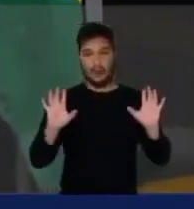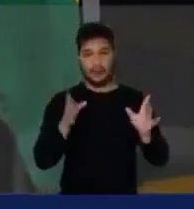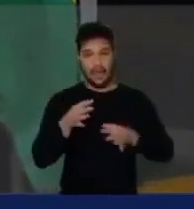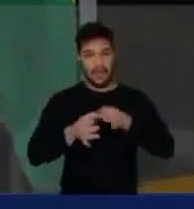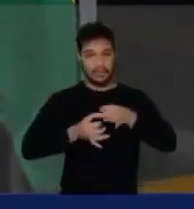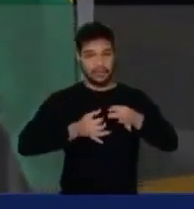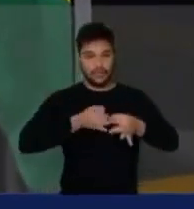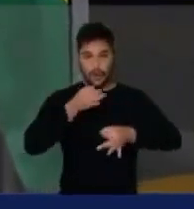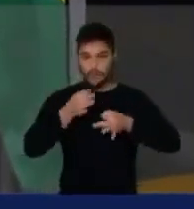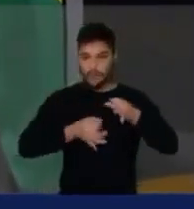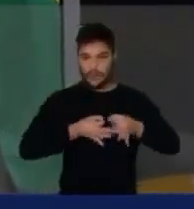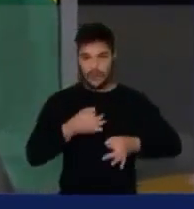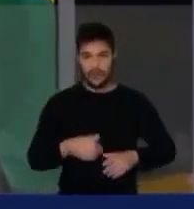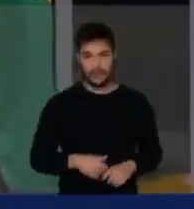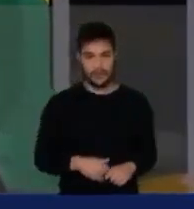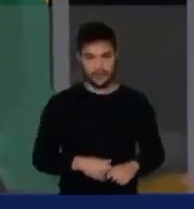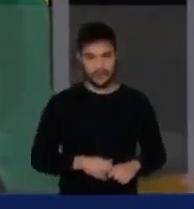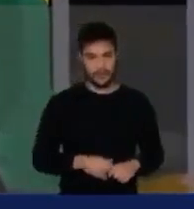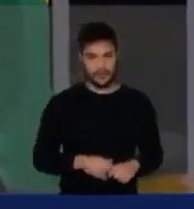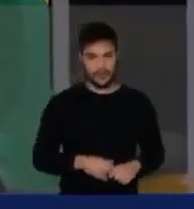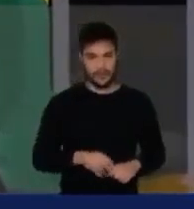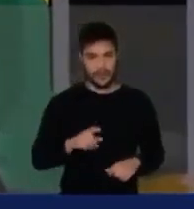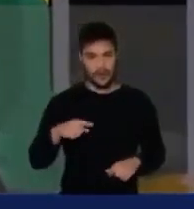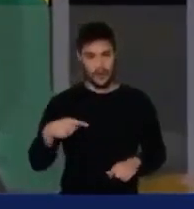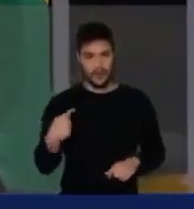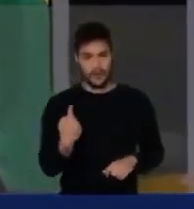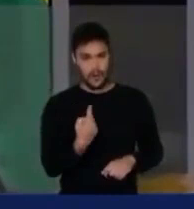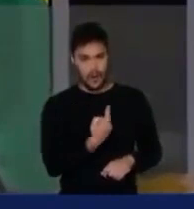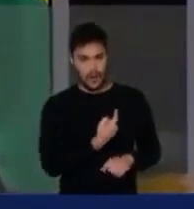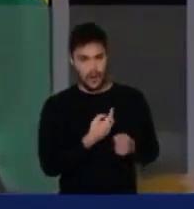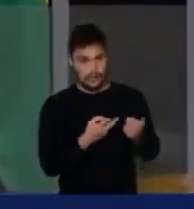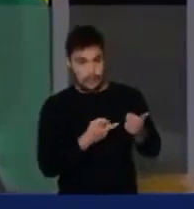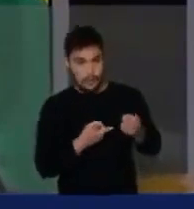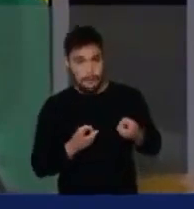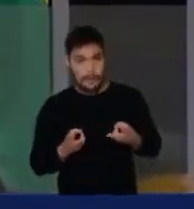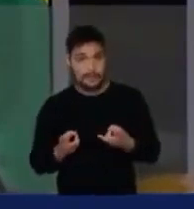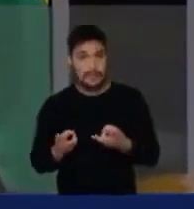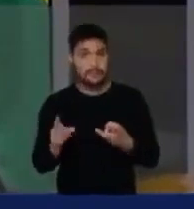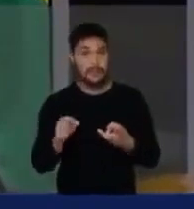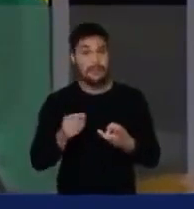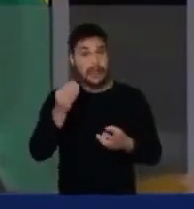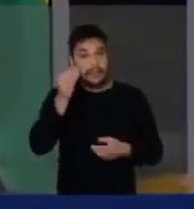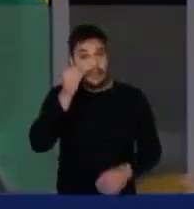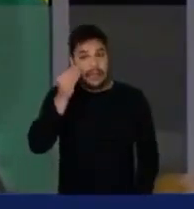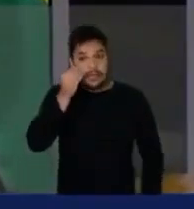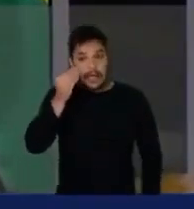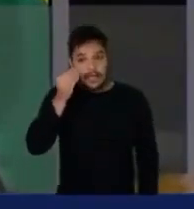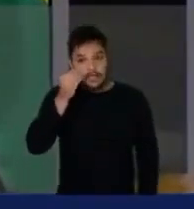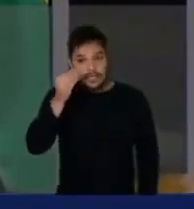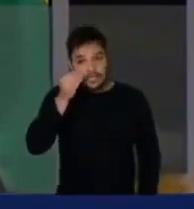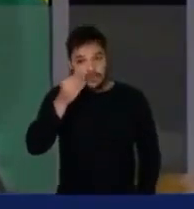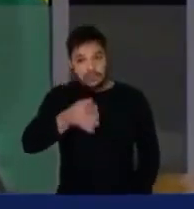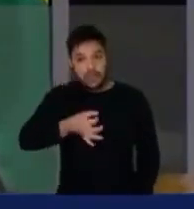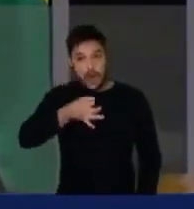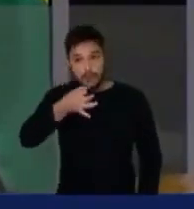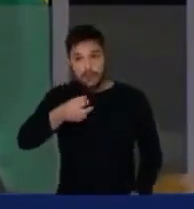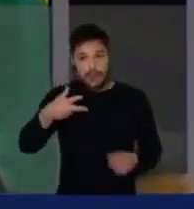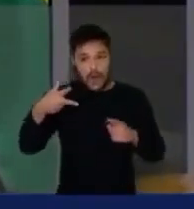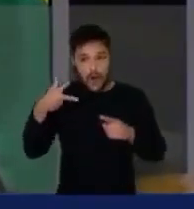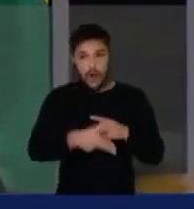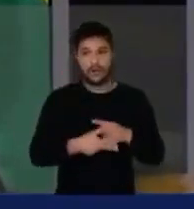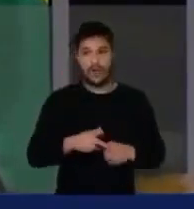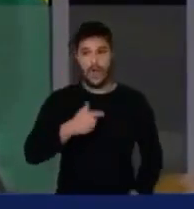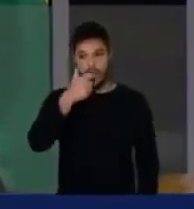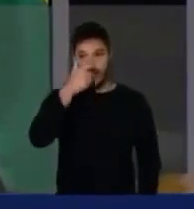expressão. O que nós estamos vendo aqui é uma tentativa de nos amordaçar a todos e aos